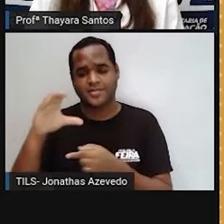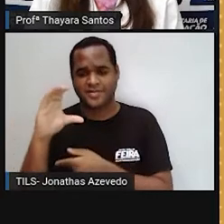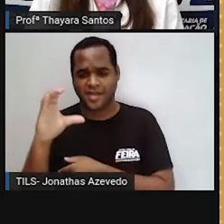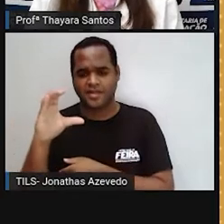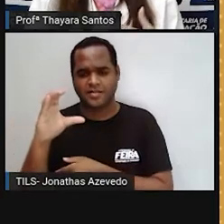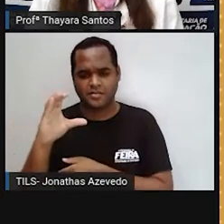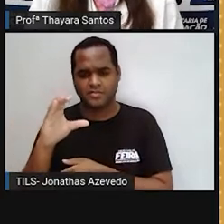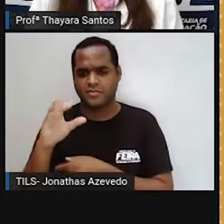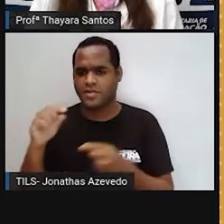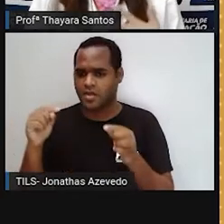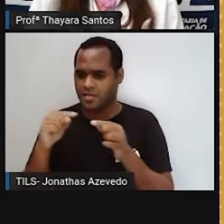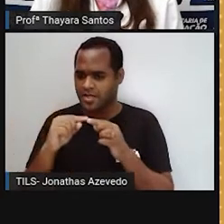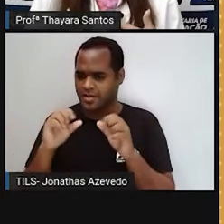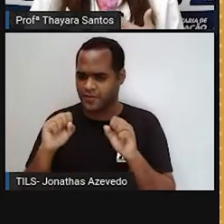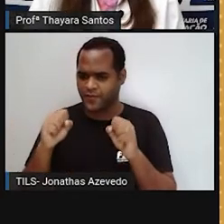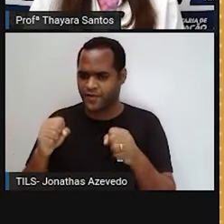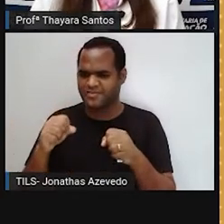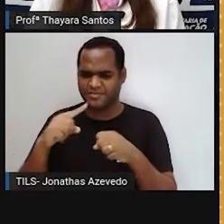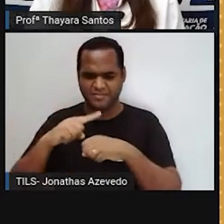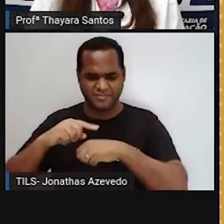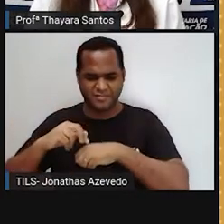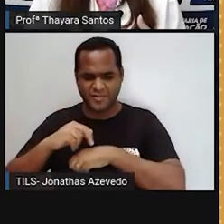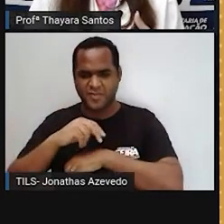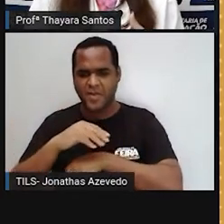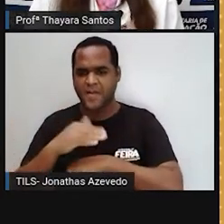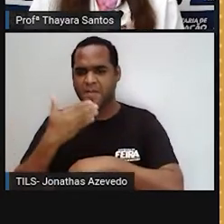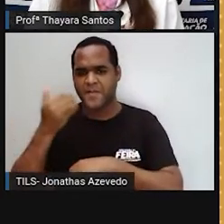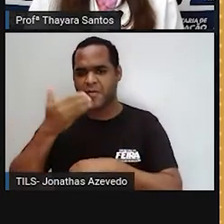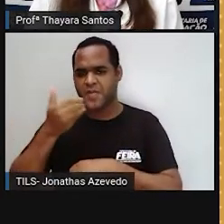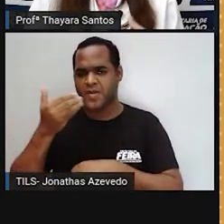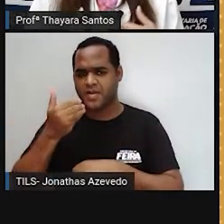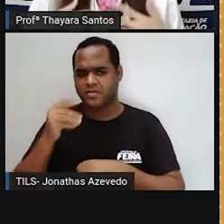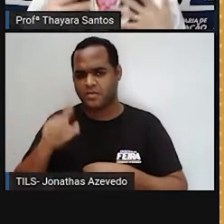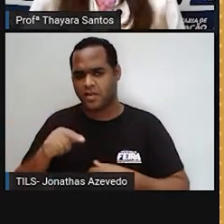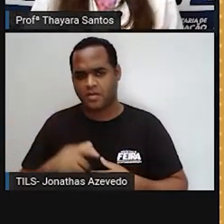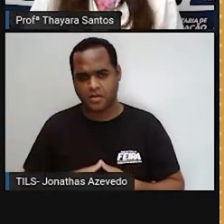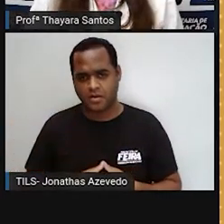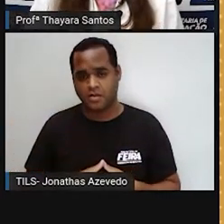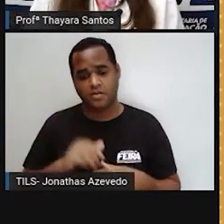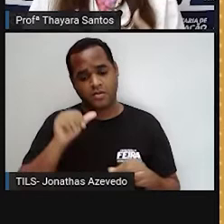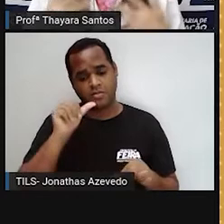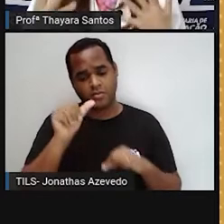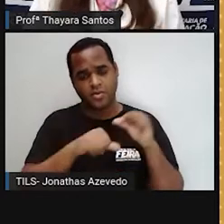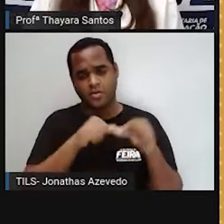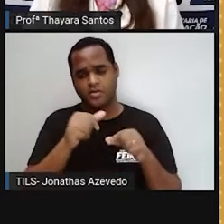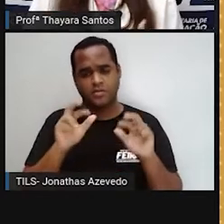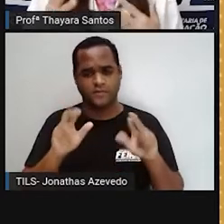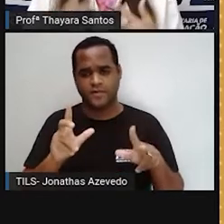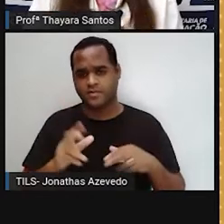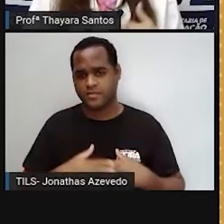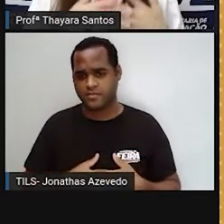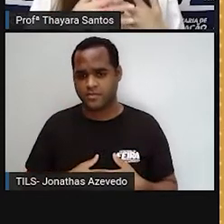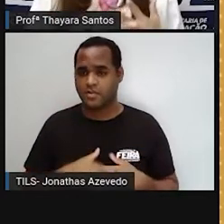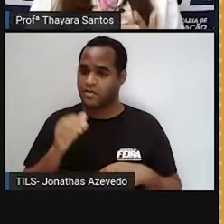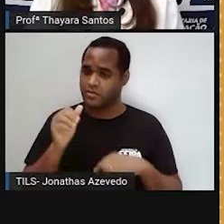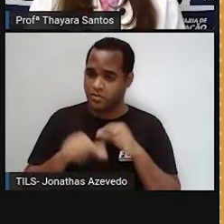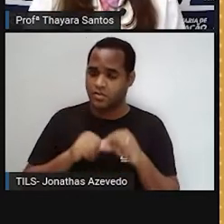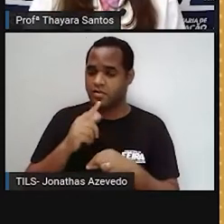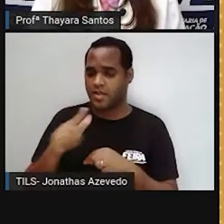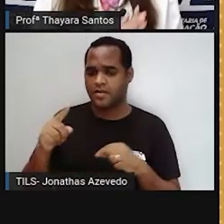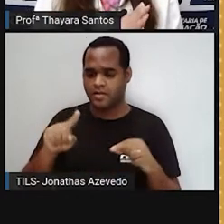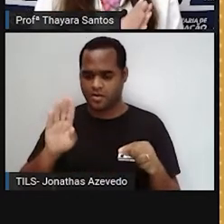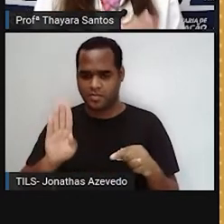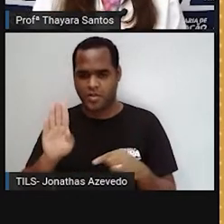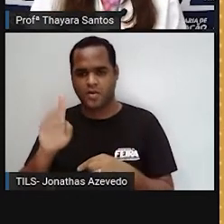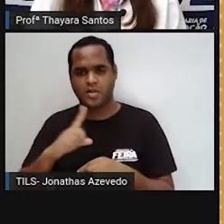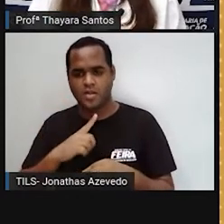nem sempre evolução é melhoria. Evolução, na verdade, significa mudança. Qualquer mudança que ocorre numa população